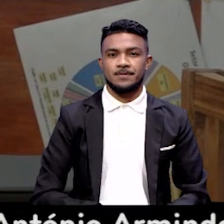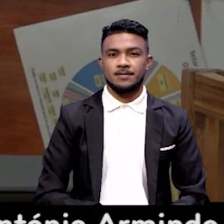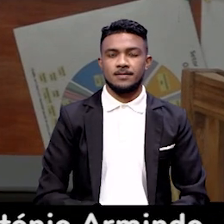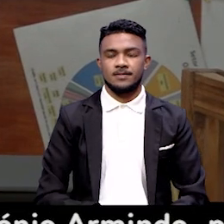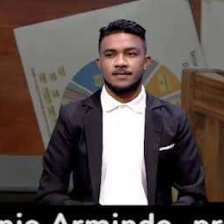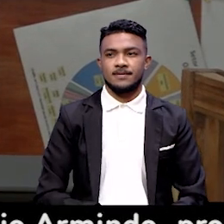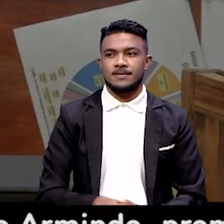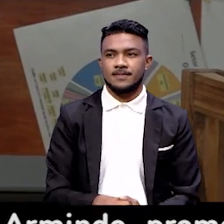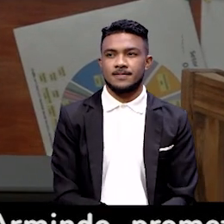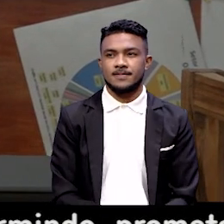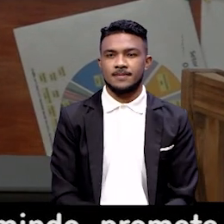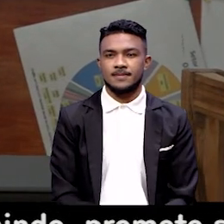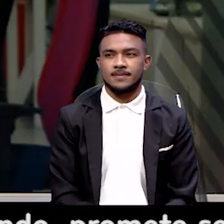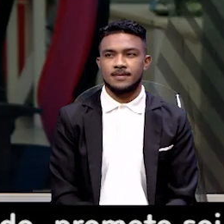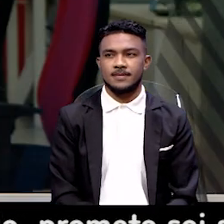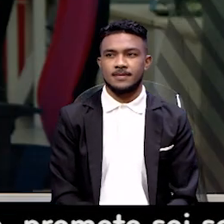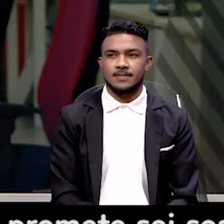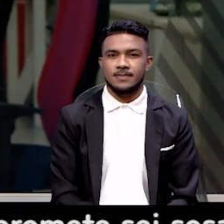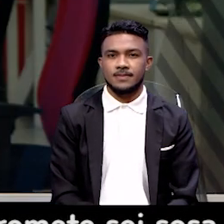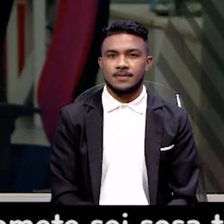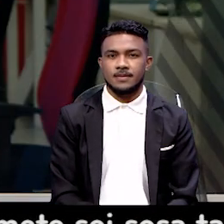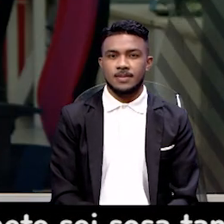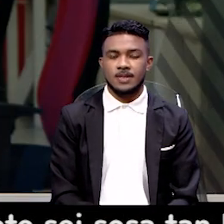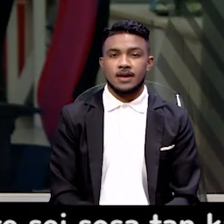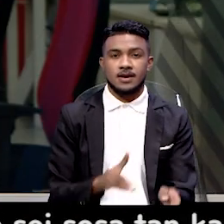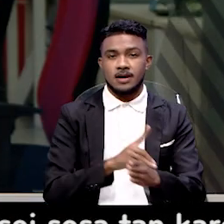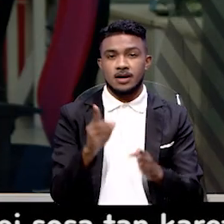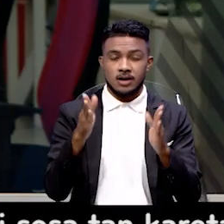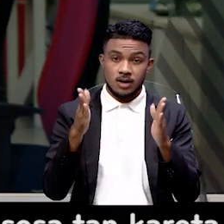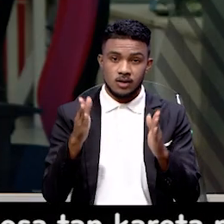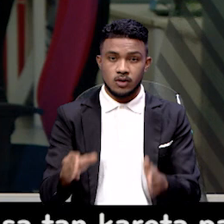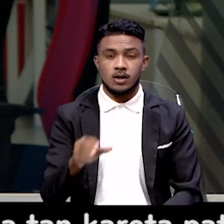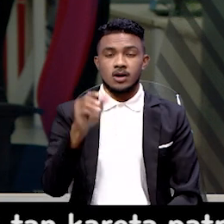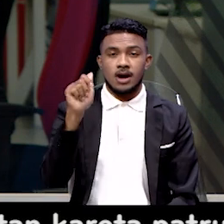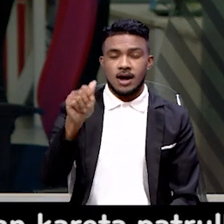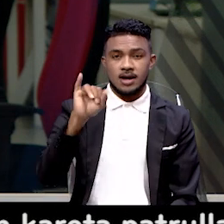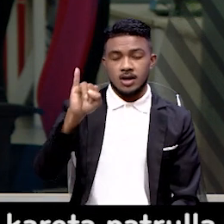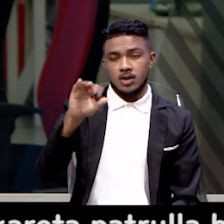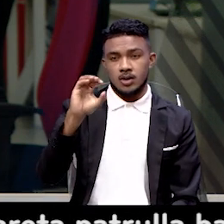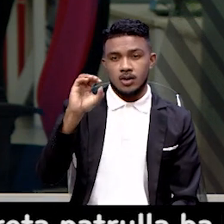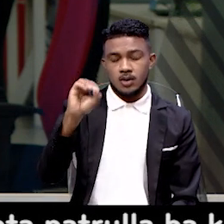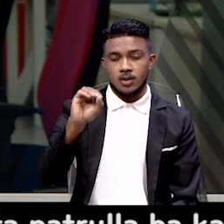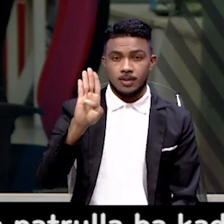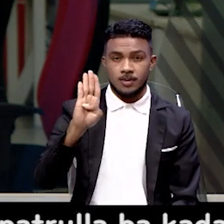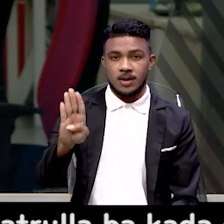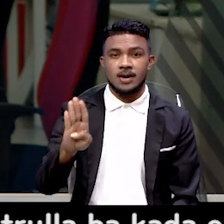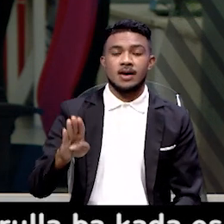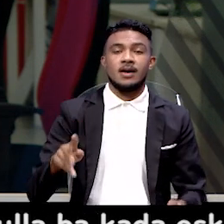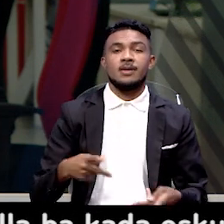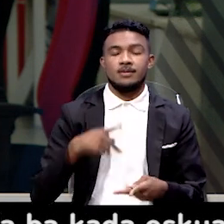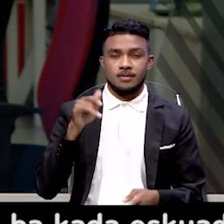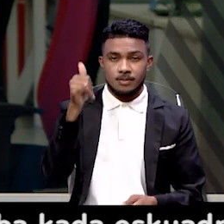Ferdi Soares, Ziamen. Reitor Ayobi, russo estudante nebe ato marca e a aula